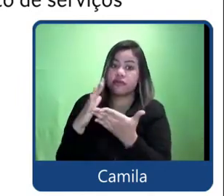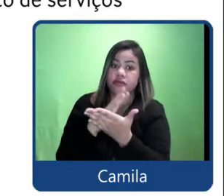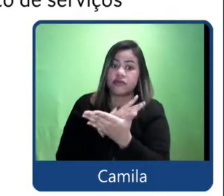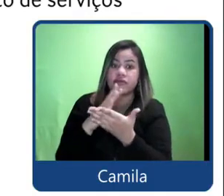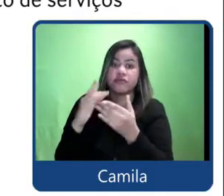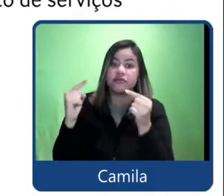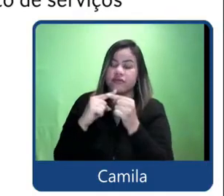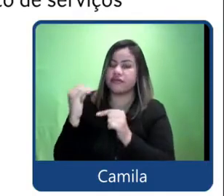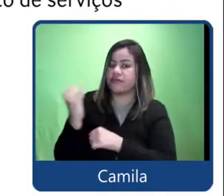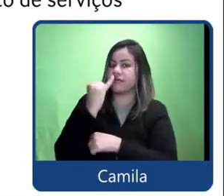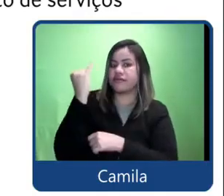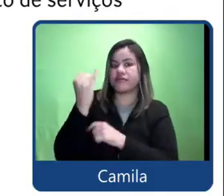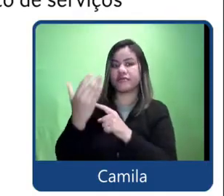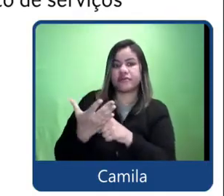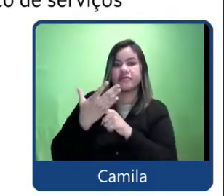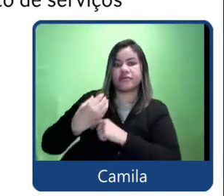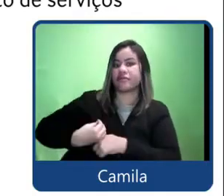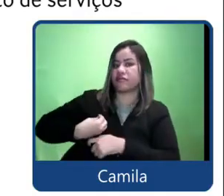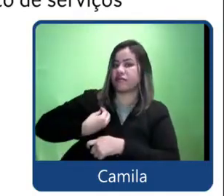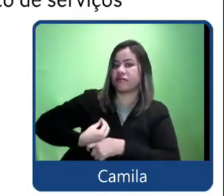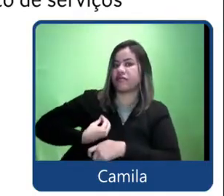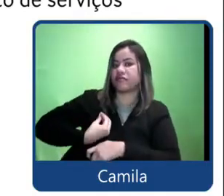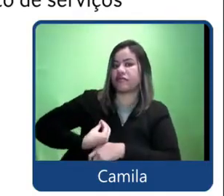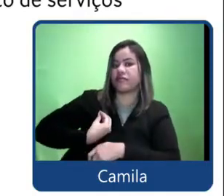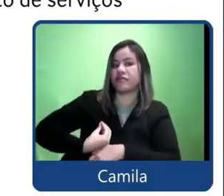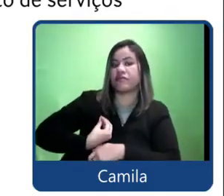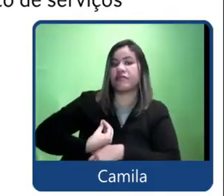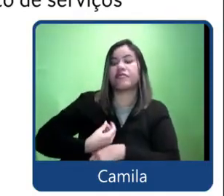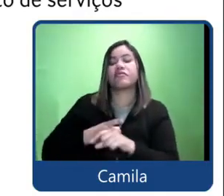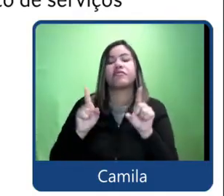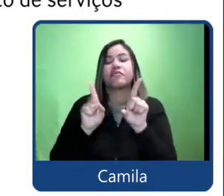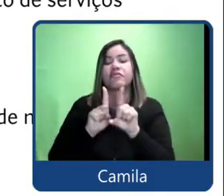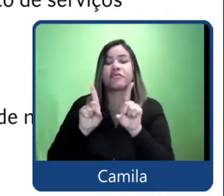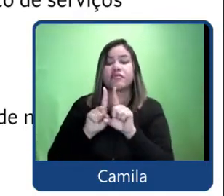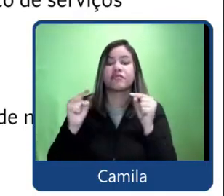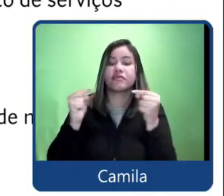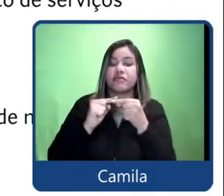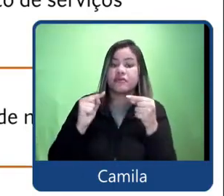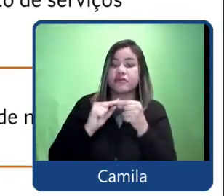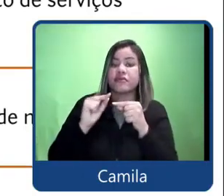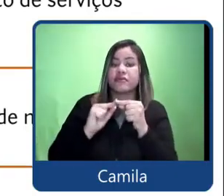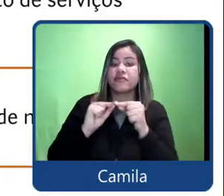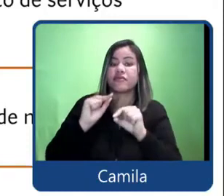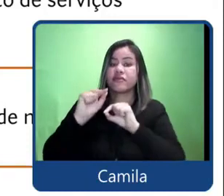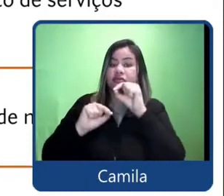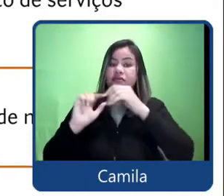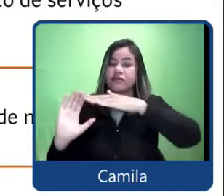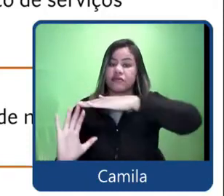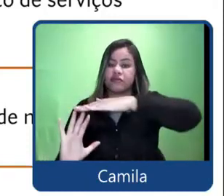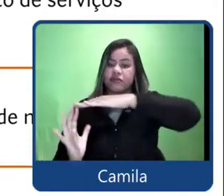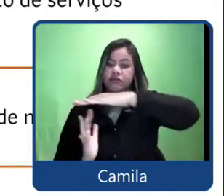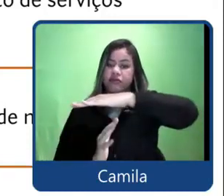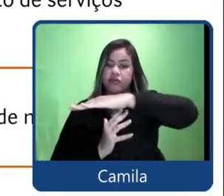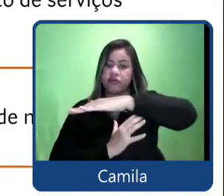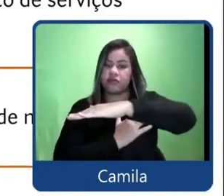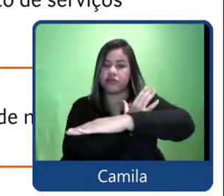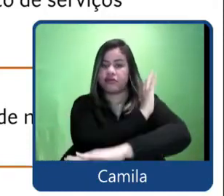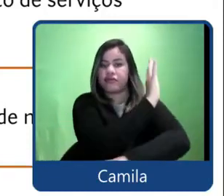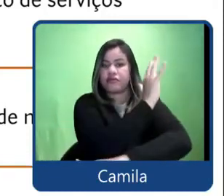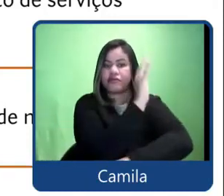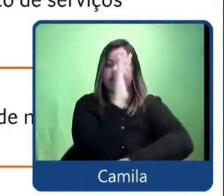nossa sobrevivência, né? E que estão muito relacionados com serviços ecossistêmicos, né? E o que são